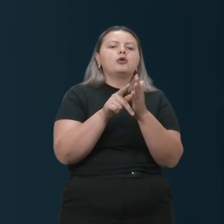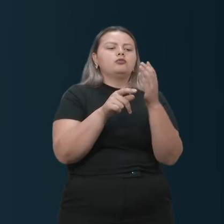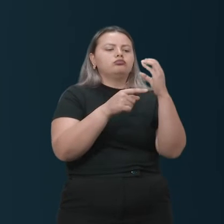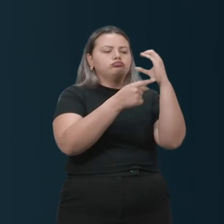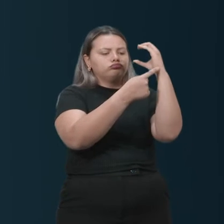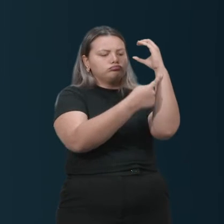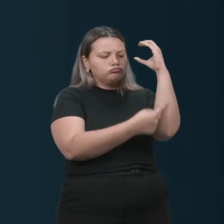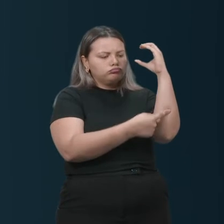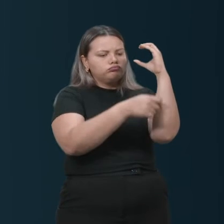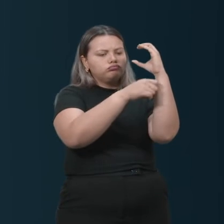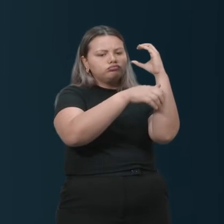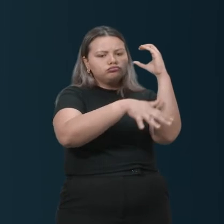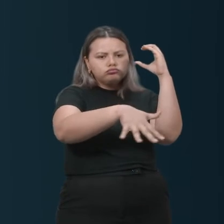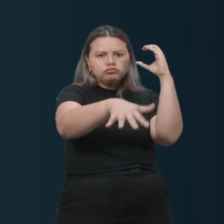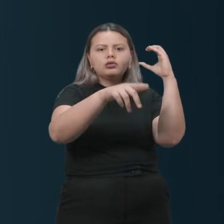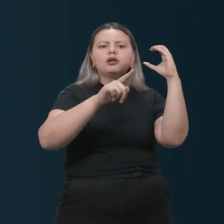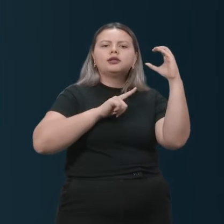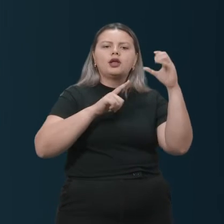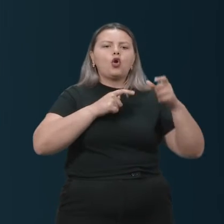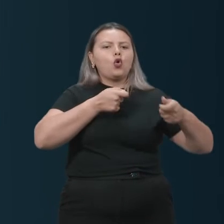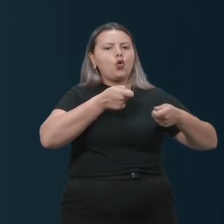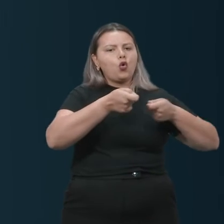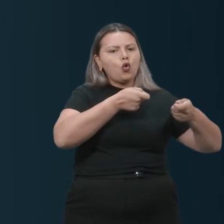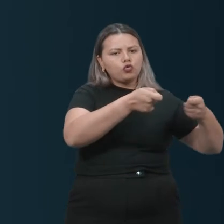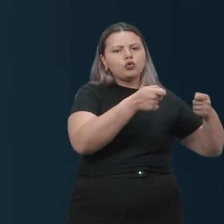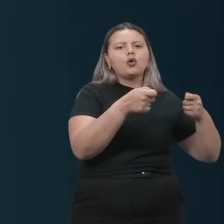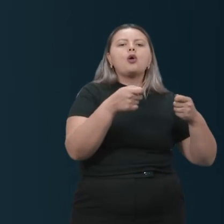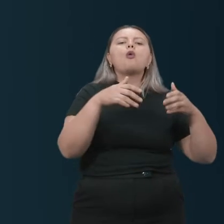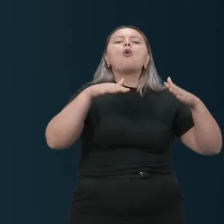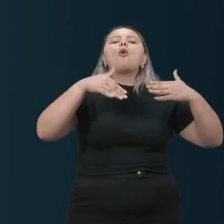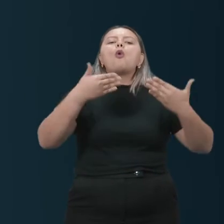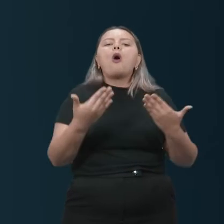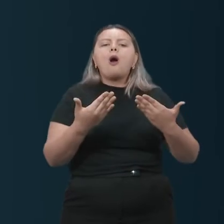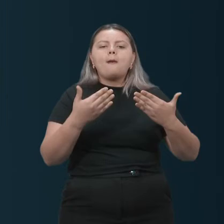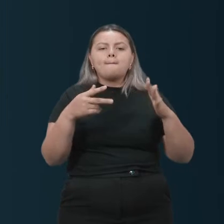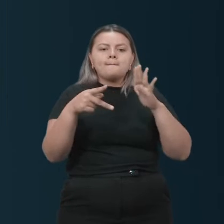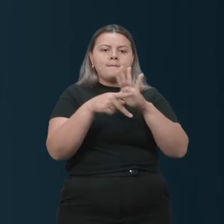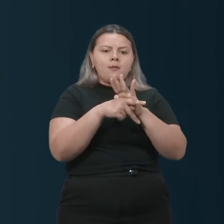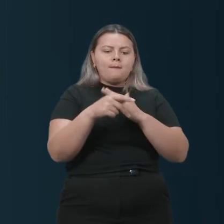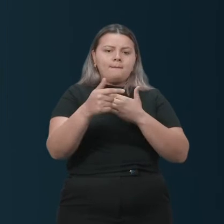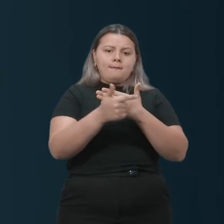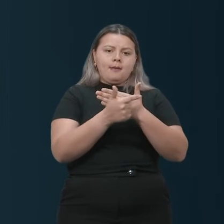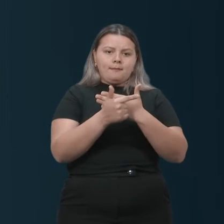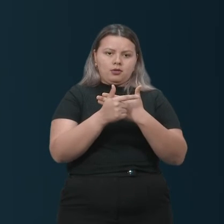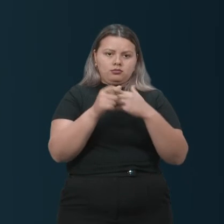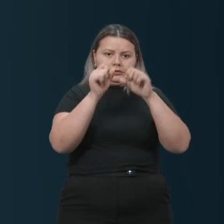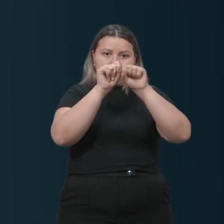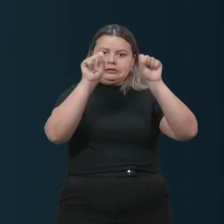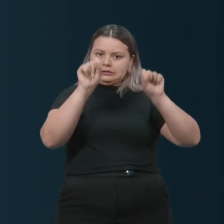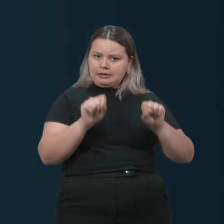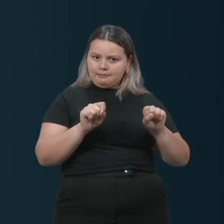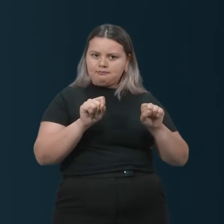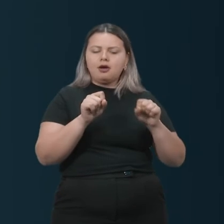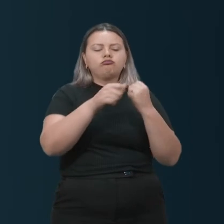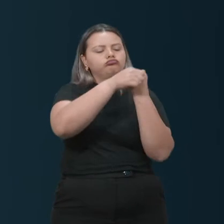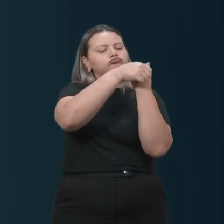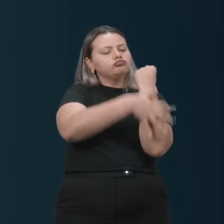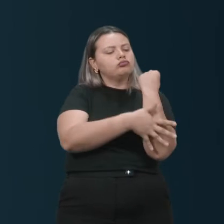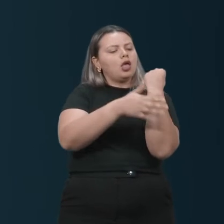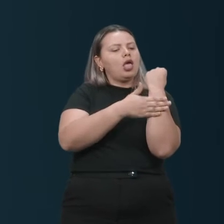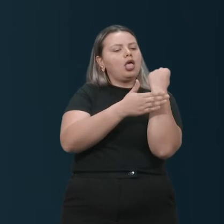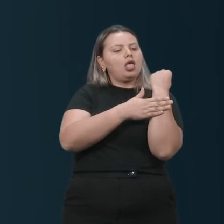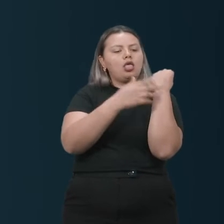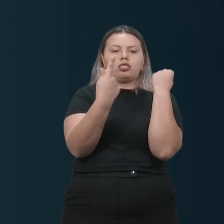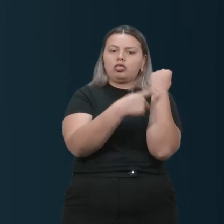para vários locais do corpo, permitindo o controle das funções do sistema nervoso. O encéfalo